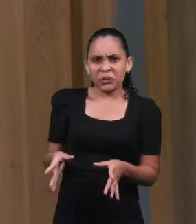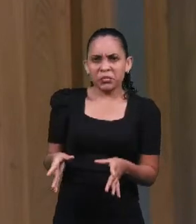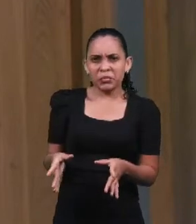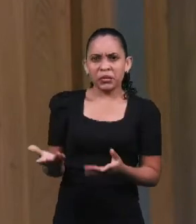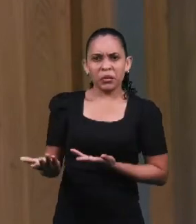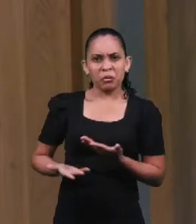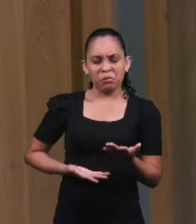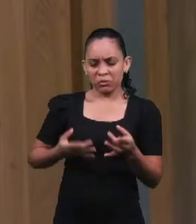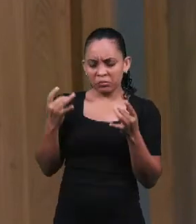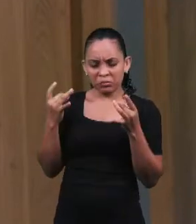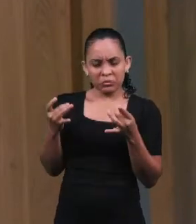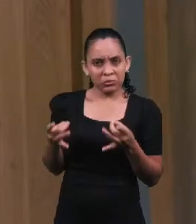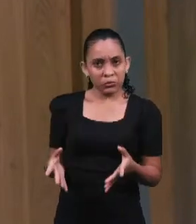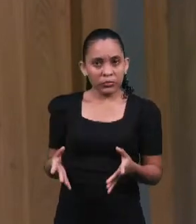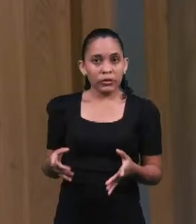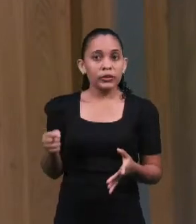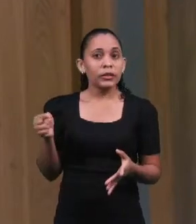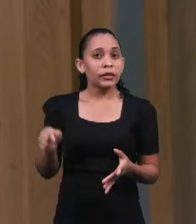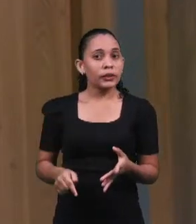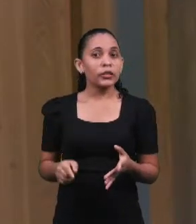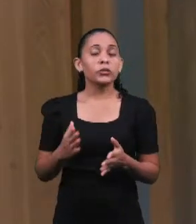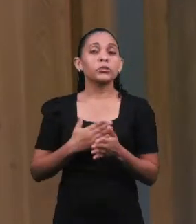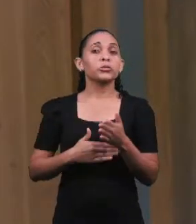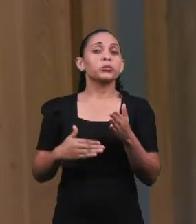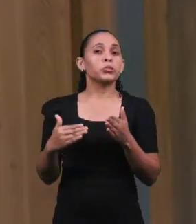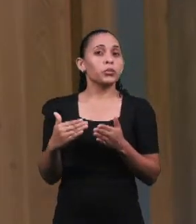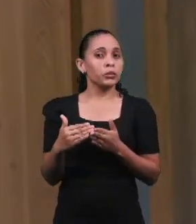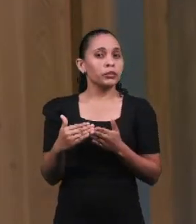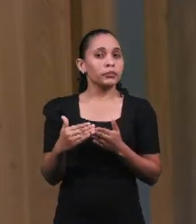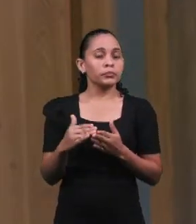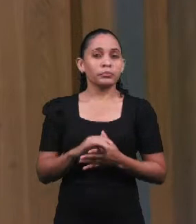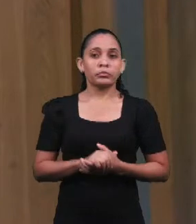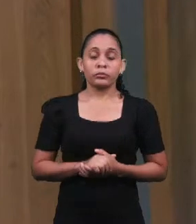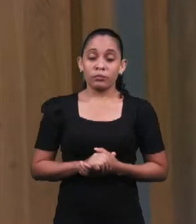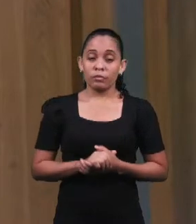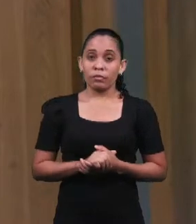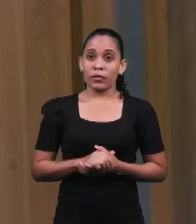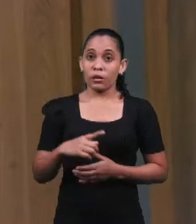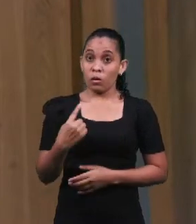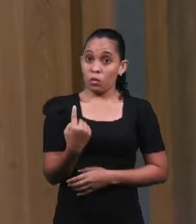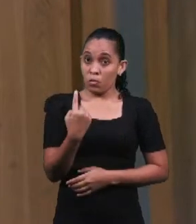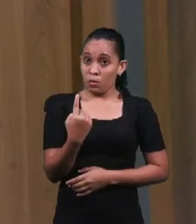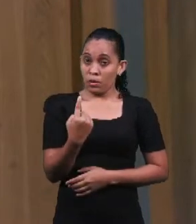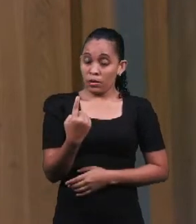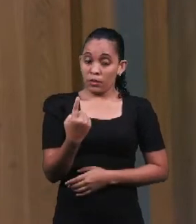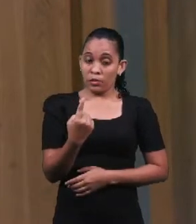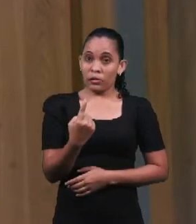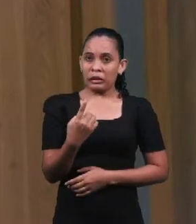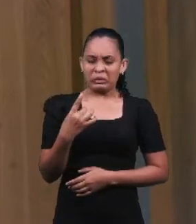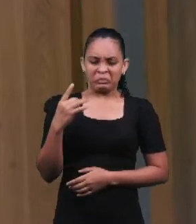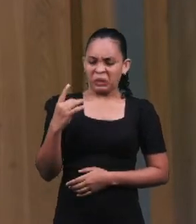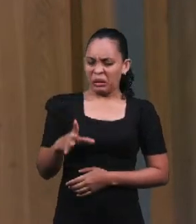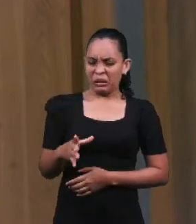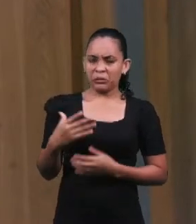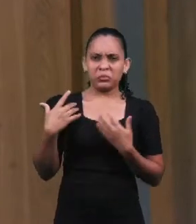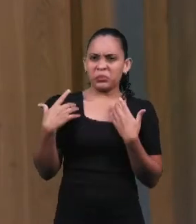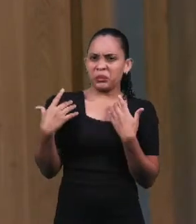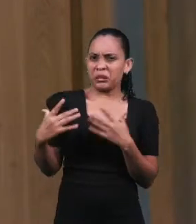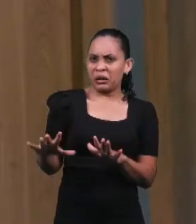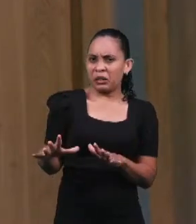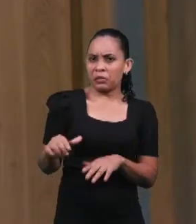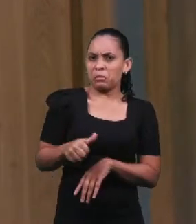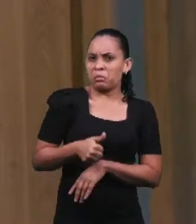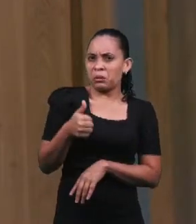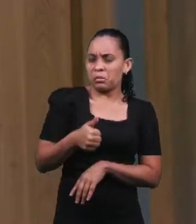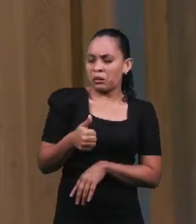quando diz assim: e todos a uma, ou seja, uma só voz, né? Começaram a excusar-se. Aí veio o primeiro,